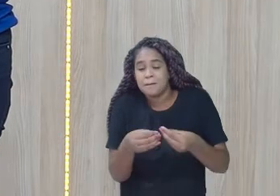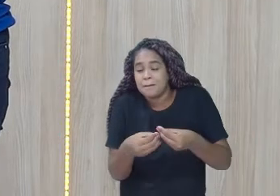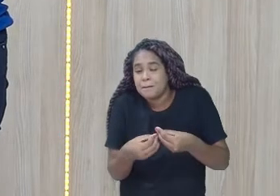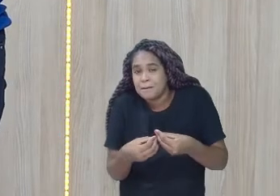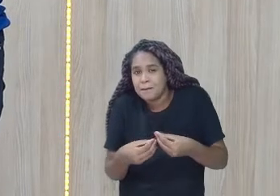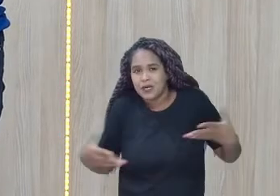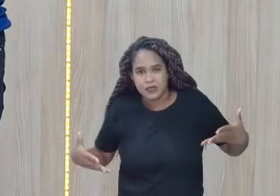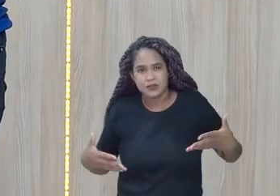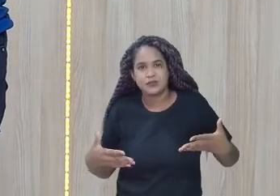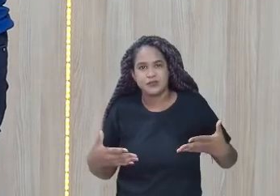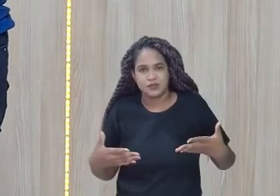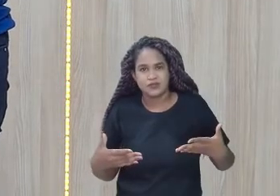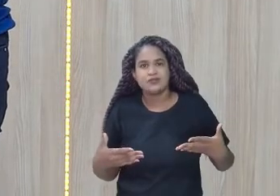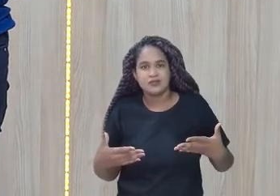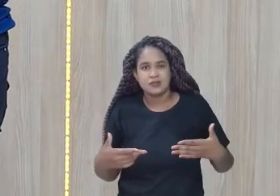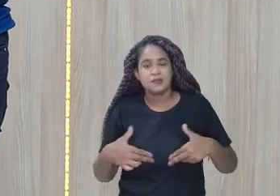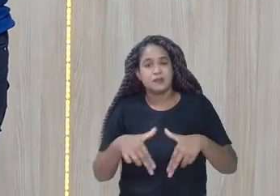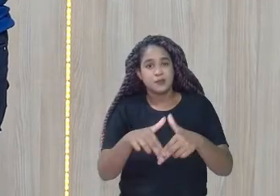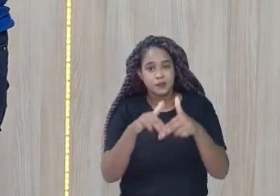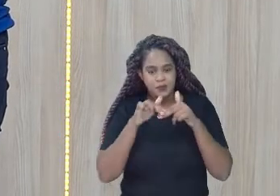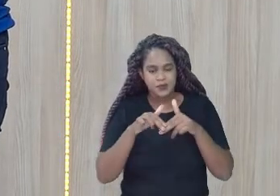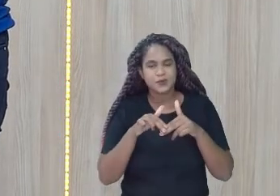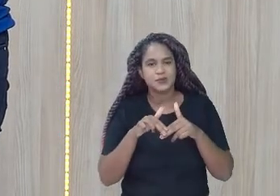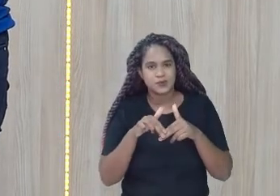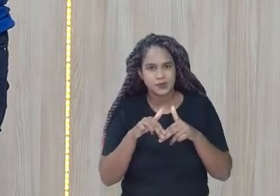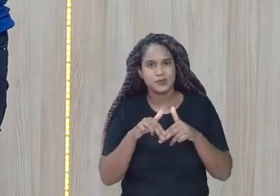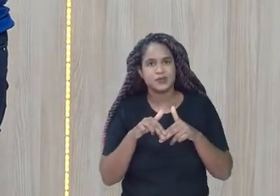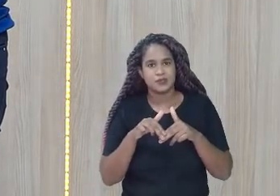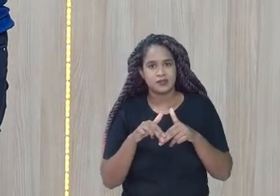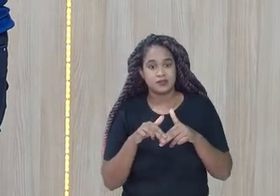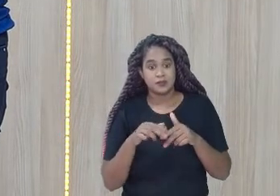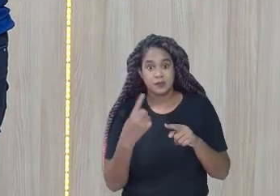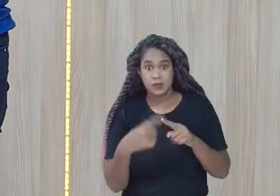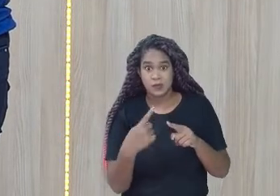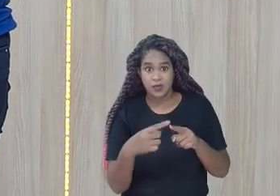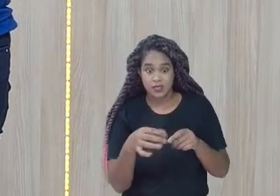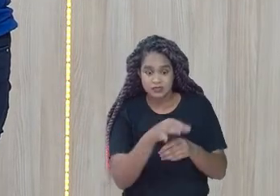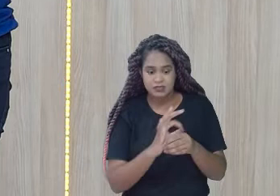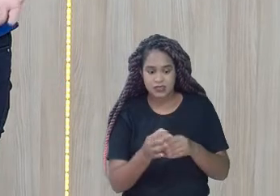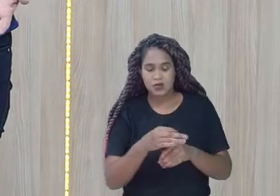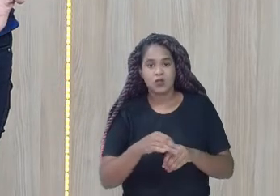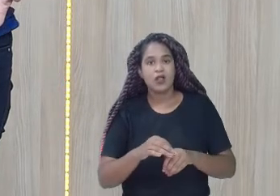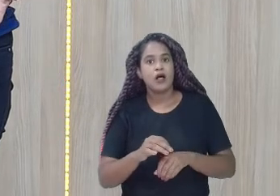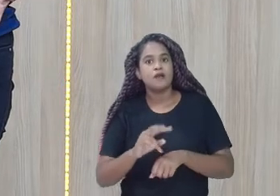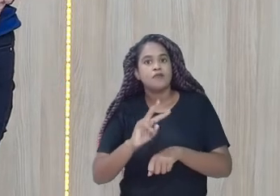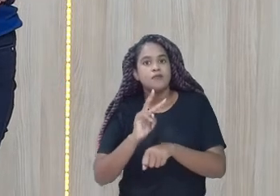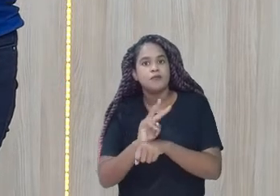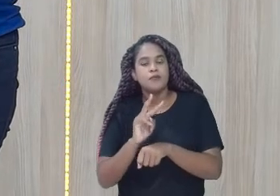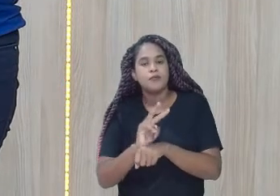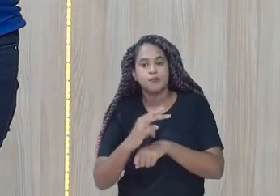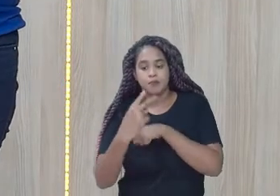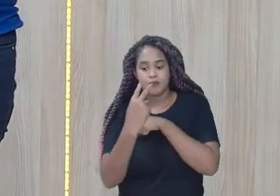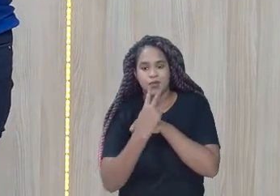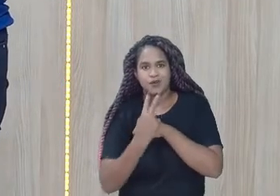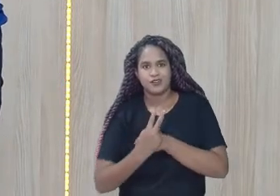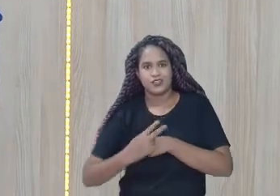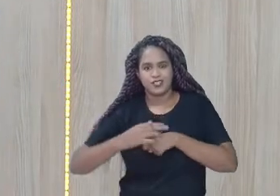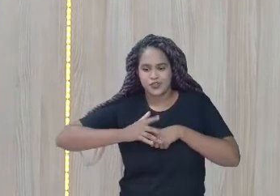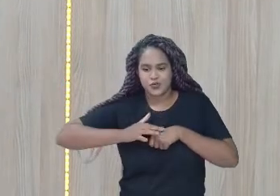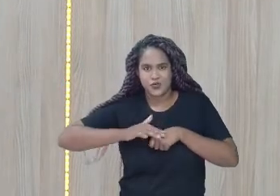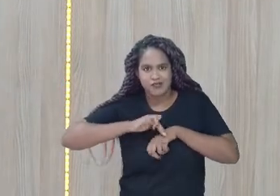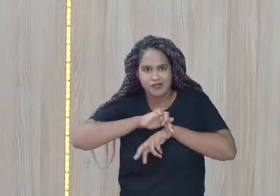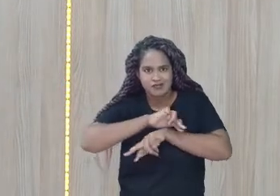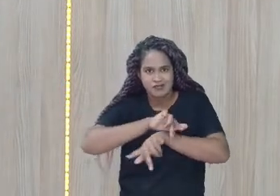esses glóbulos brancos, os leucócitos, que vão nos defender de uma série de doenças. E o que é que acontece?